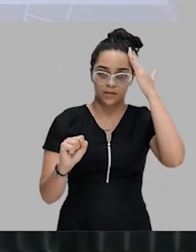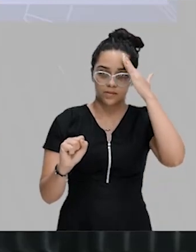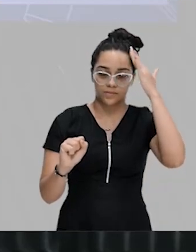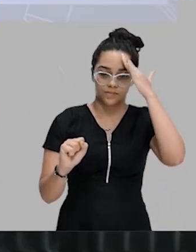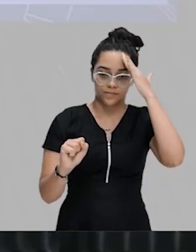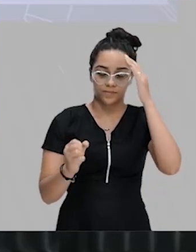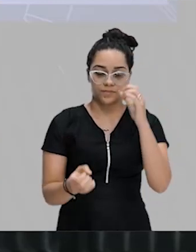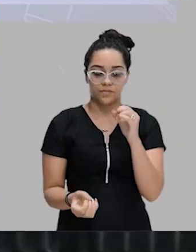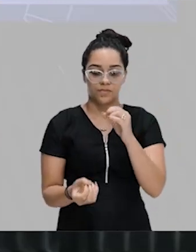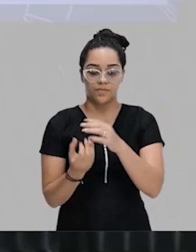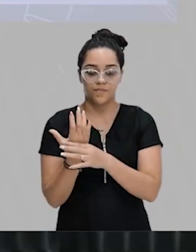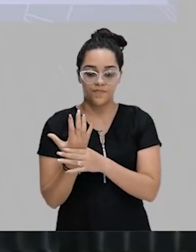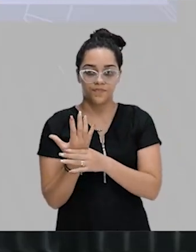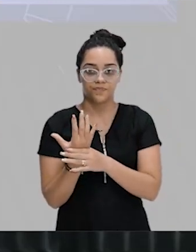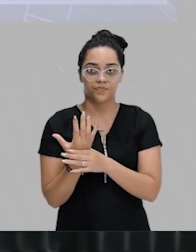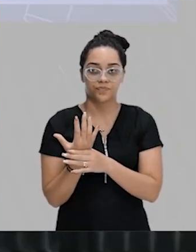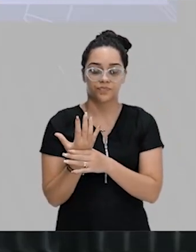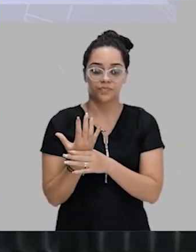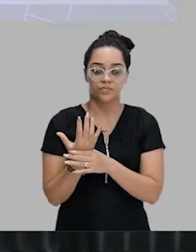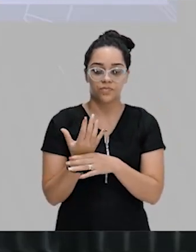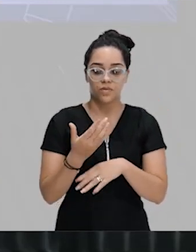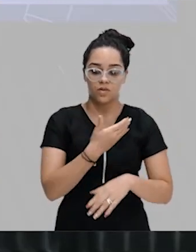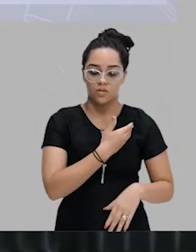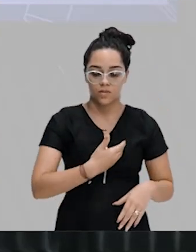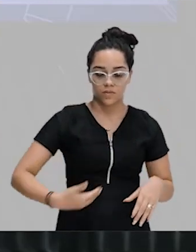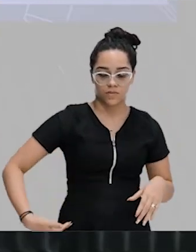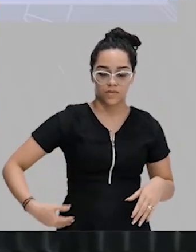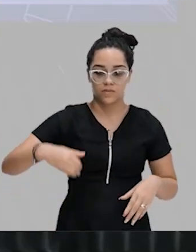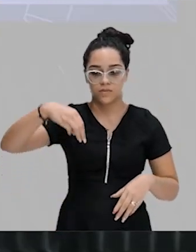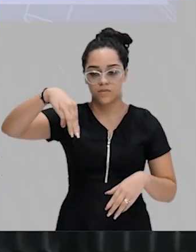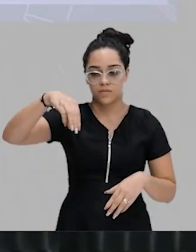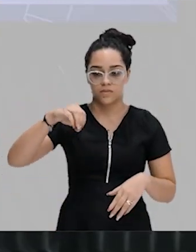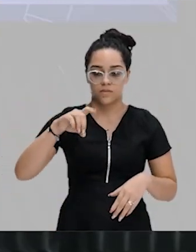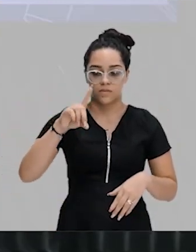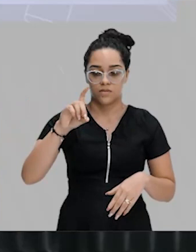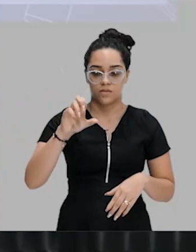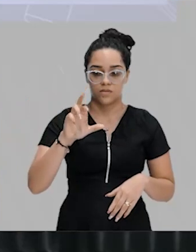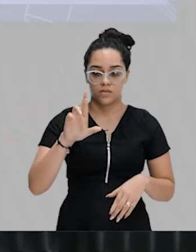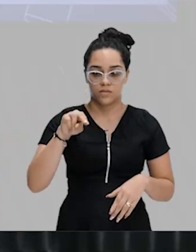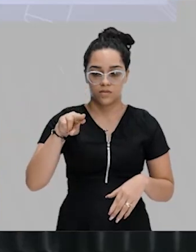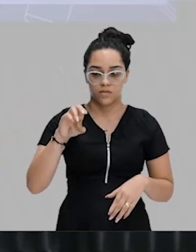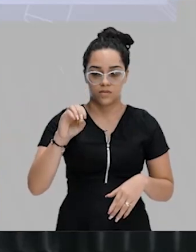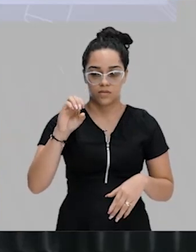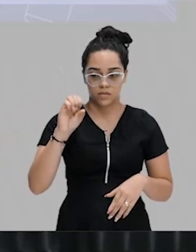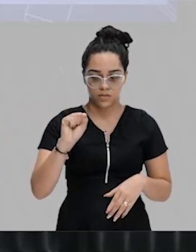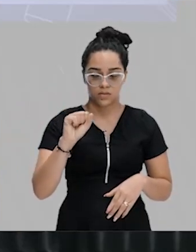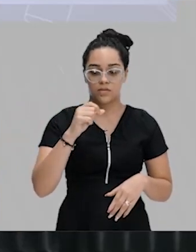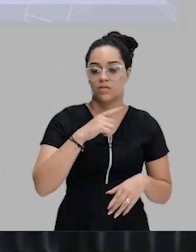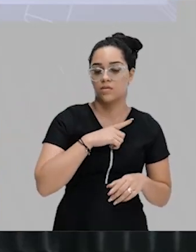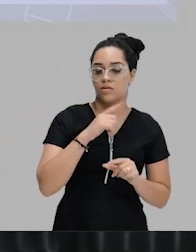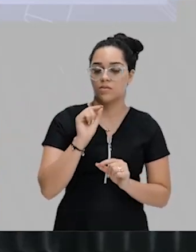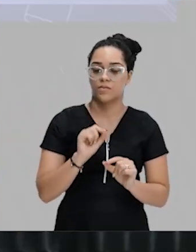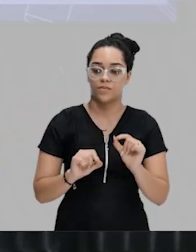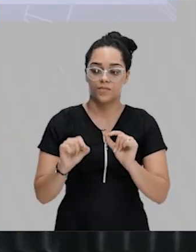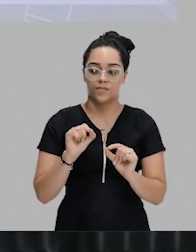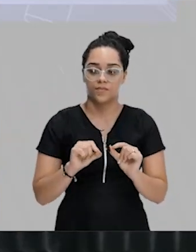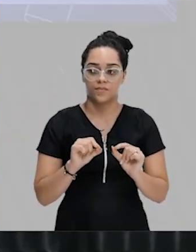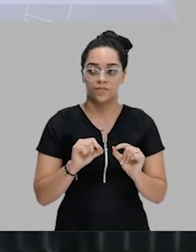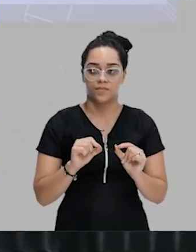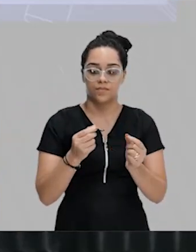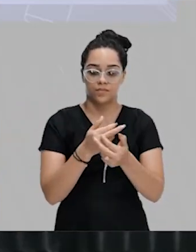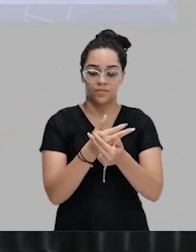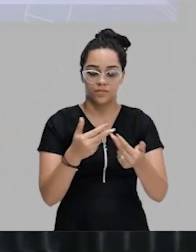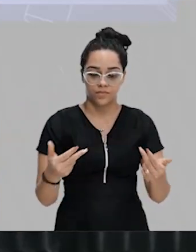o nascimento dos estados modernos. Porque a partir daí, nós teremos uma série